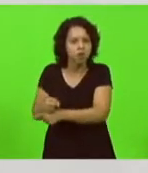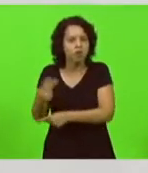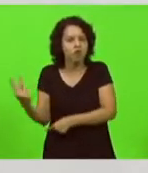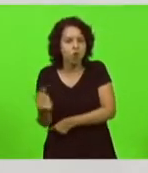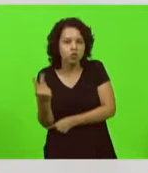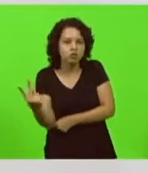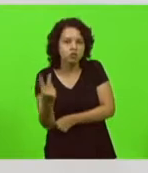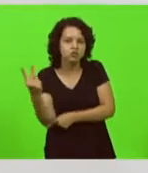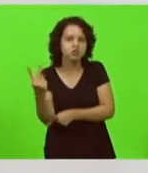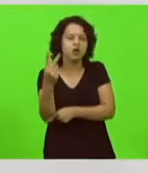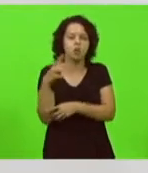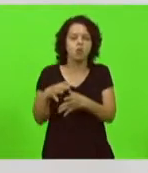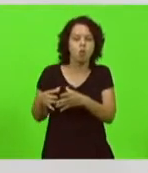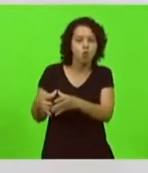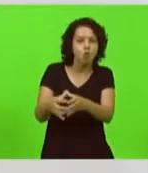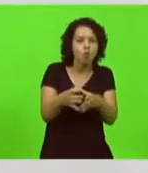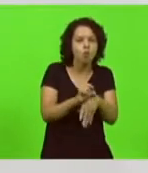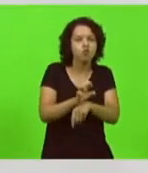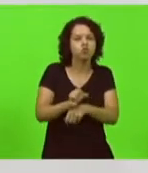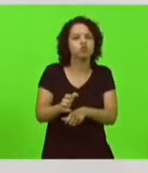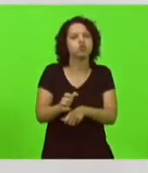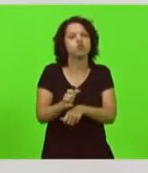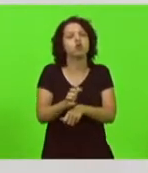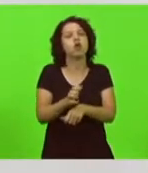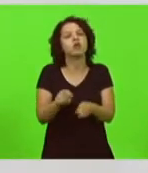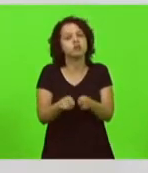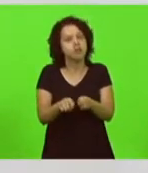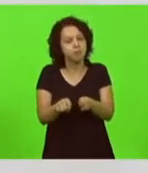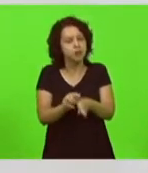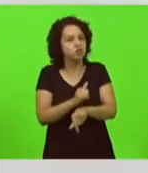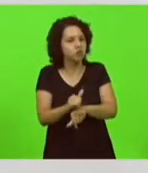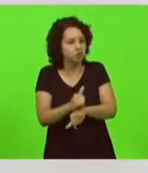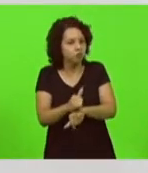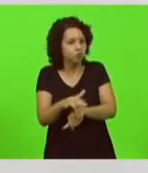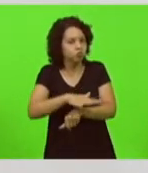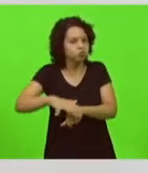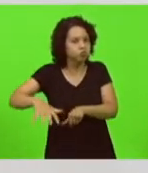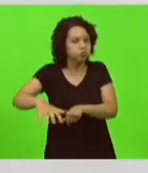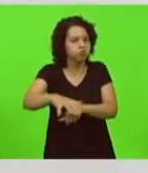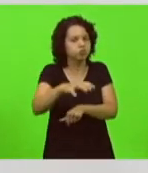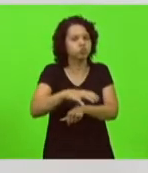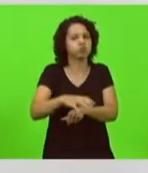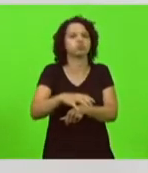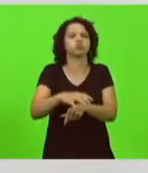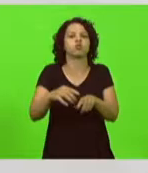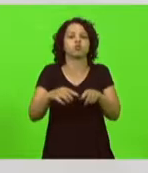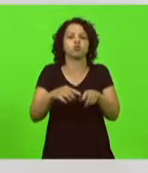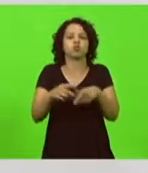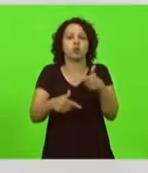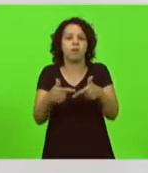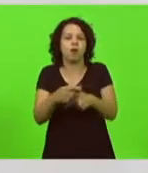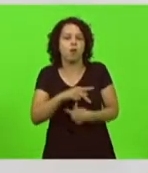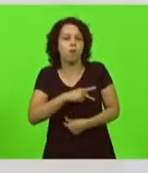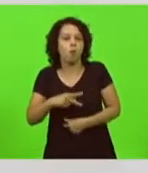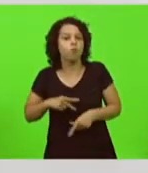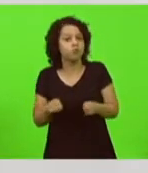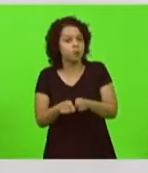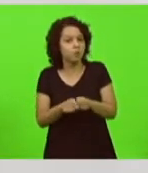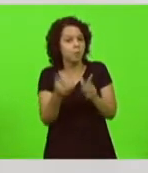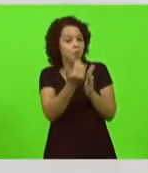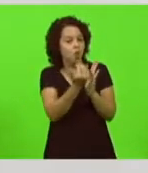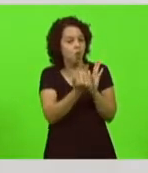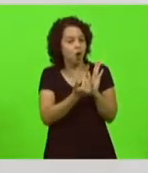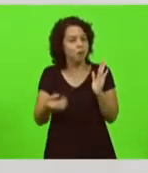categorias estratégicas do serviço público e desenvolvemos novos programas. Números e fatos